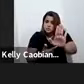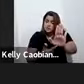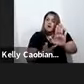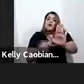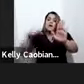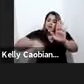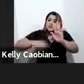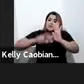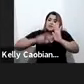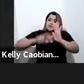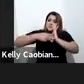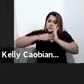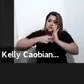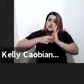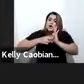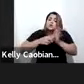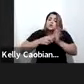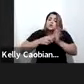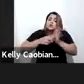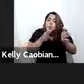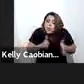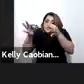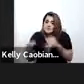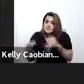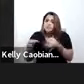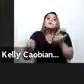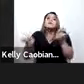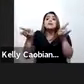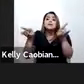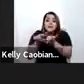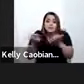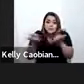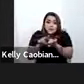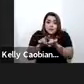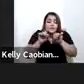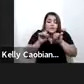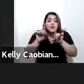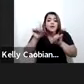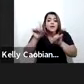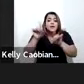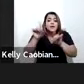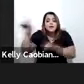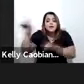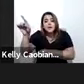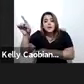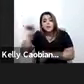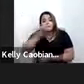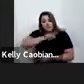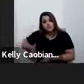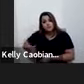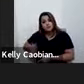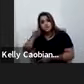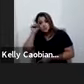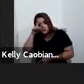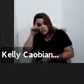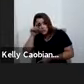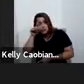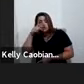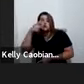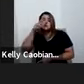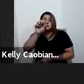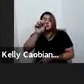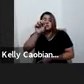e no papel de liderança do Sérgio Buttica e da diretoria, principalmente dos